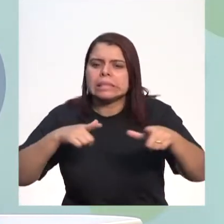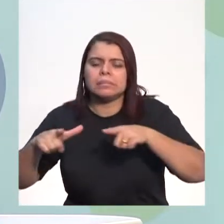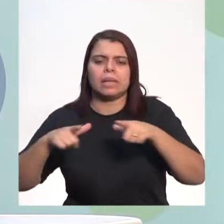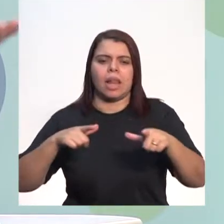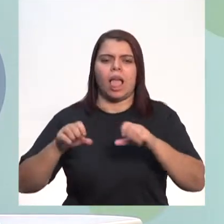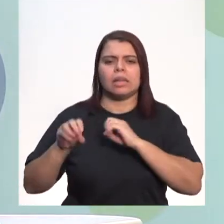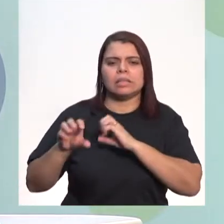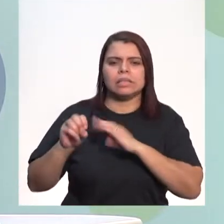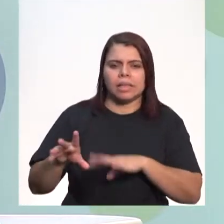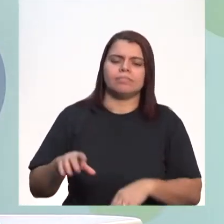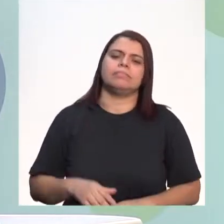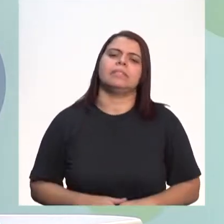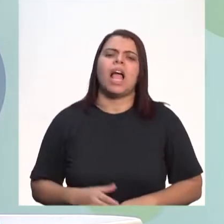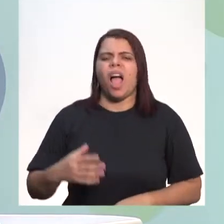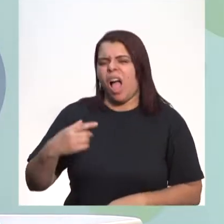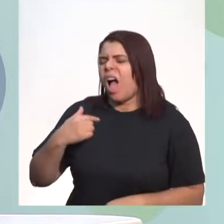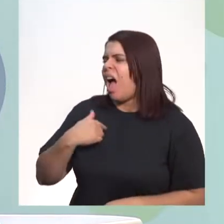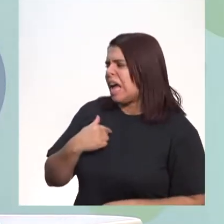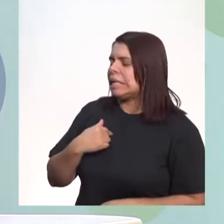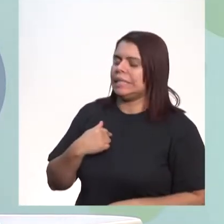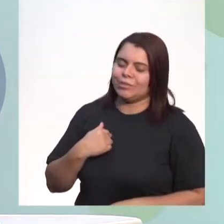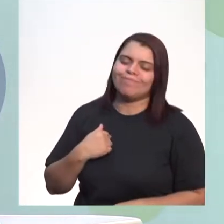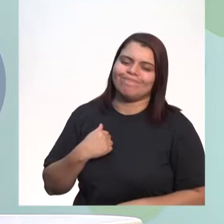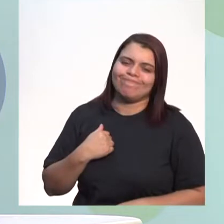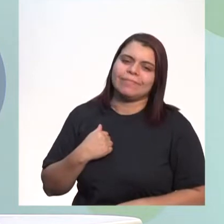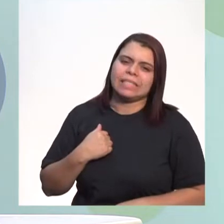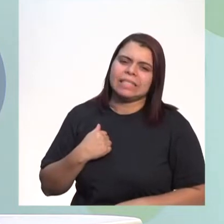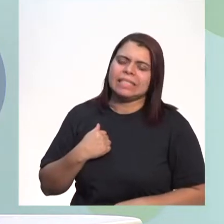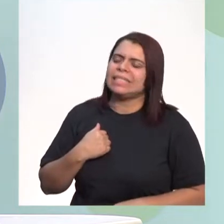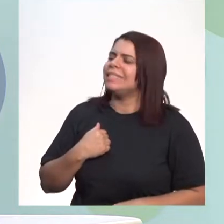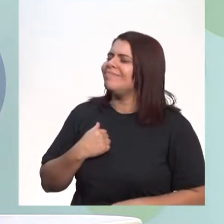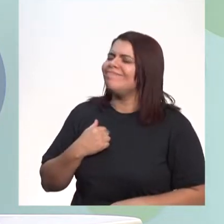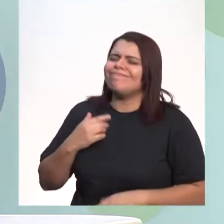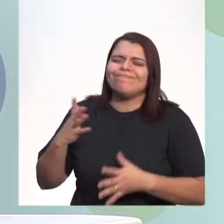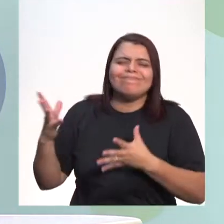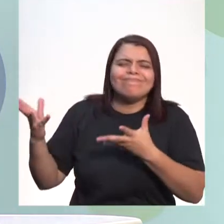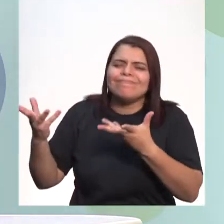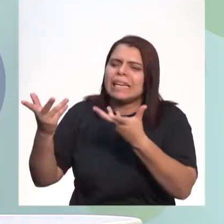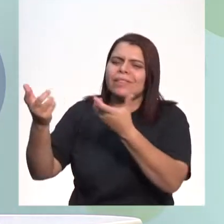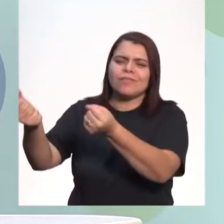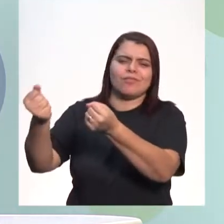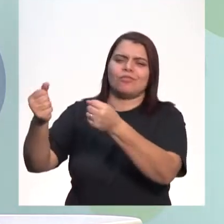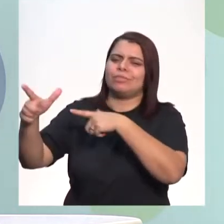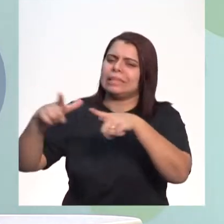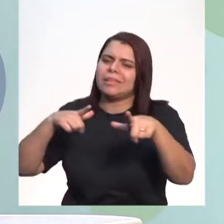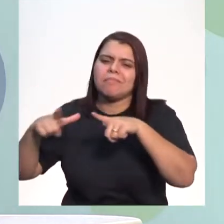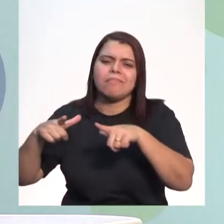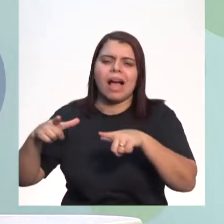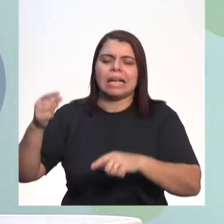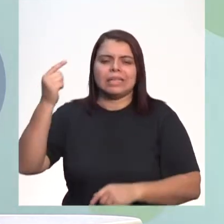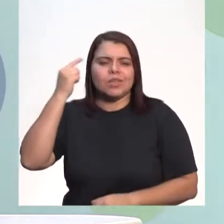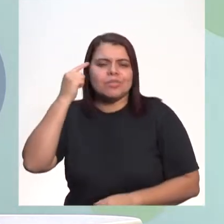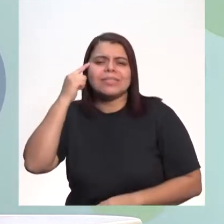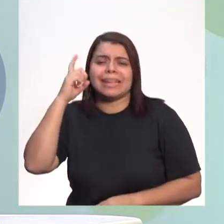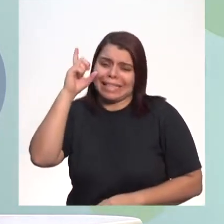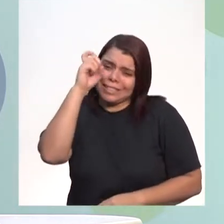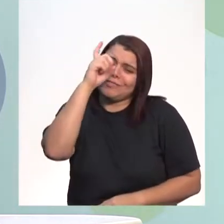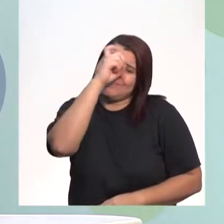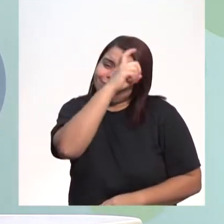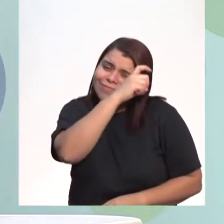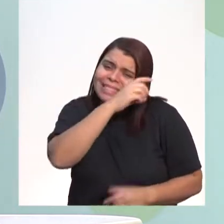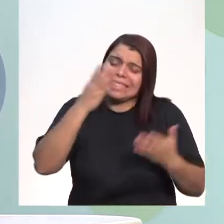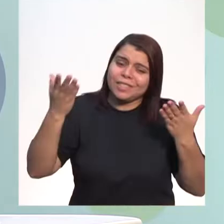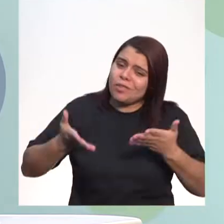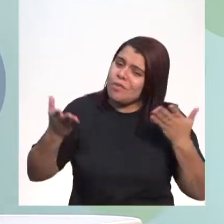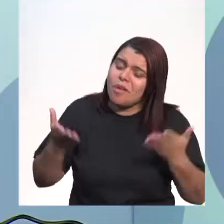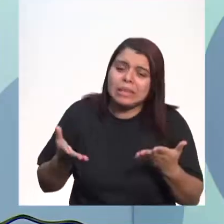particularmente elogiei bastante esse trabalho, porque eu sei como que é difícil. Hoje, o Isaac e a Gisela estavam mencionando aqui